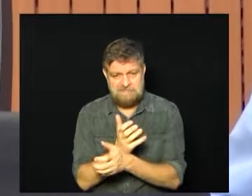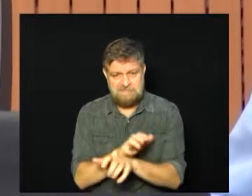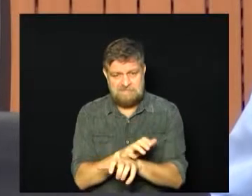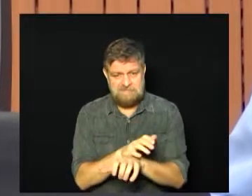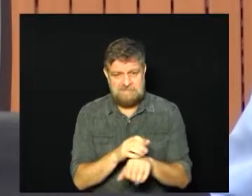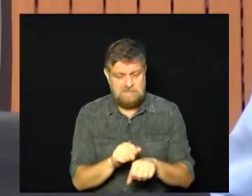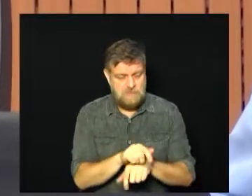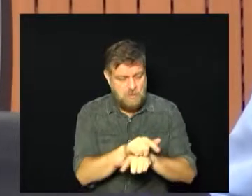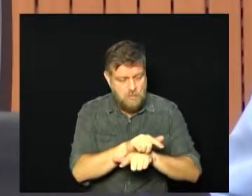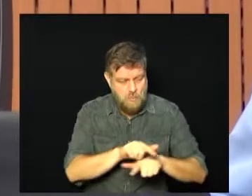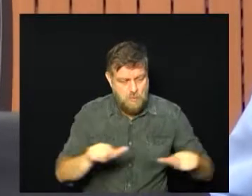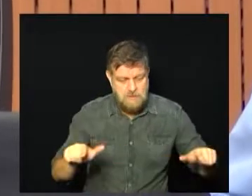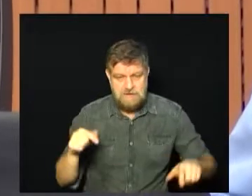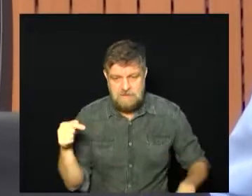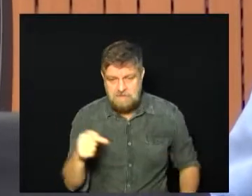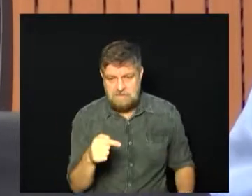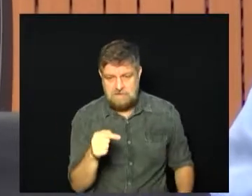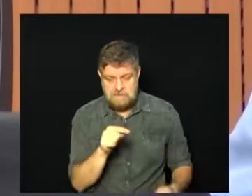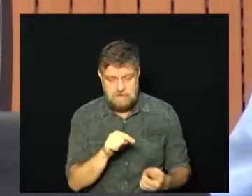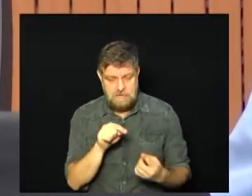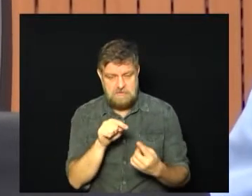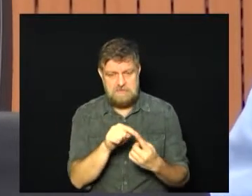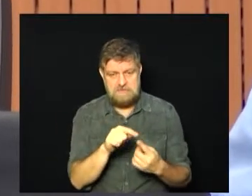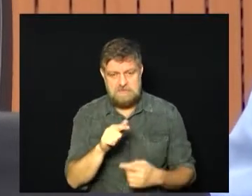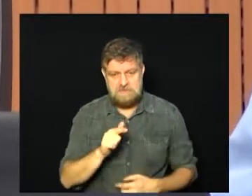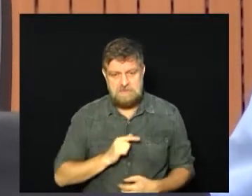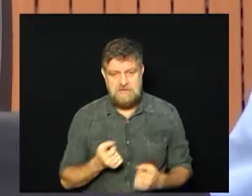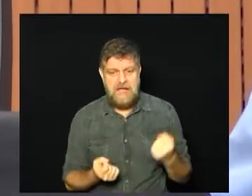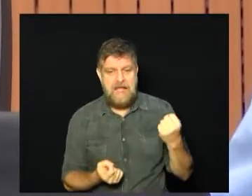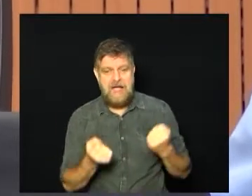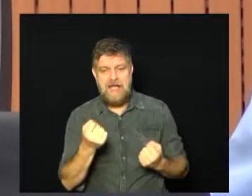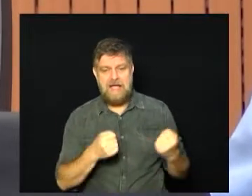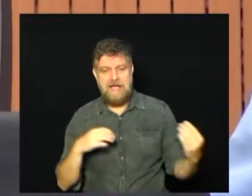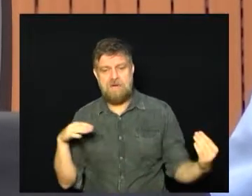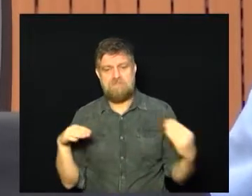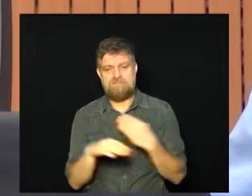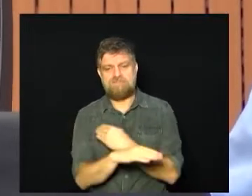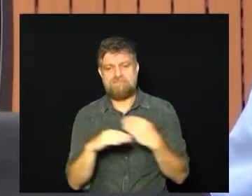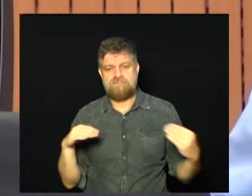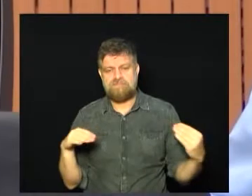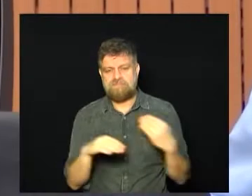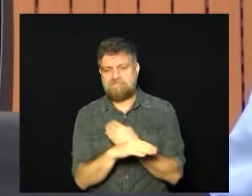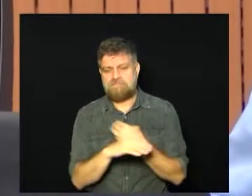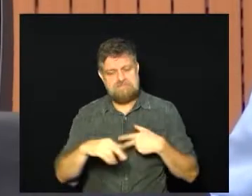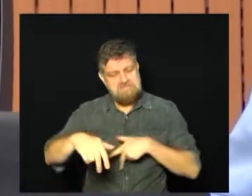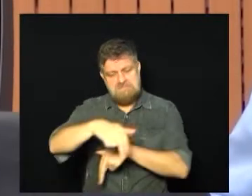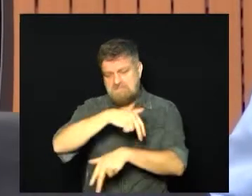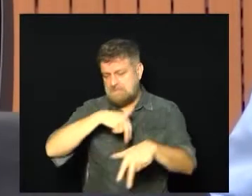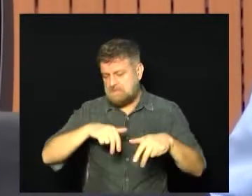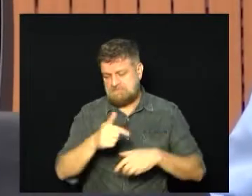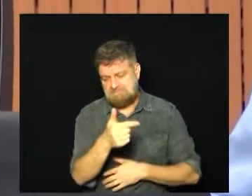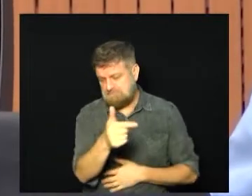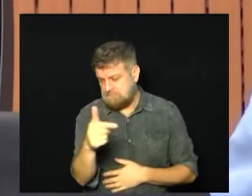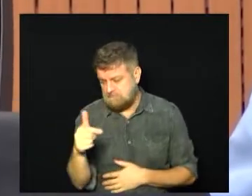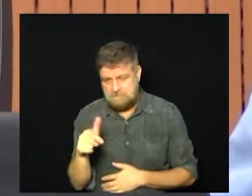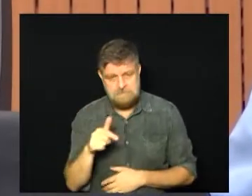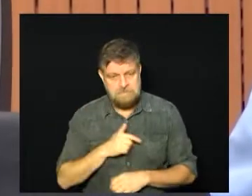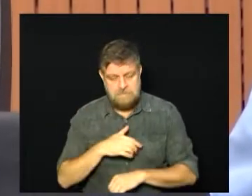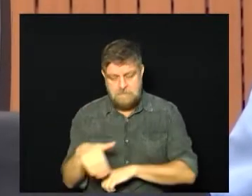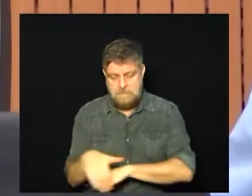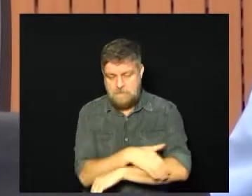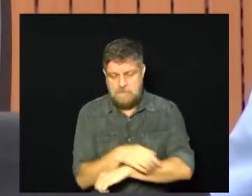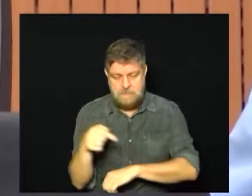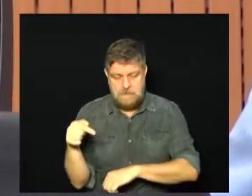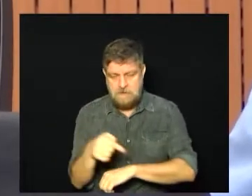que priorizaram os modos motorizados de circulação, né, em detrimento da rua, quase como um espaço